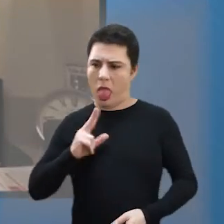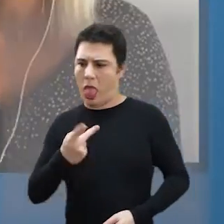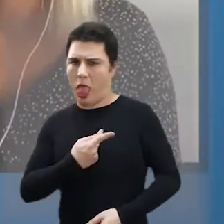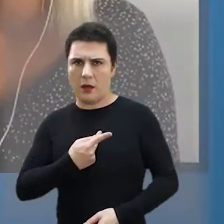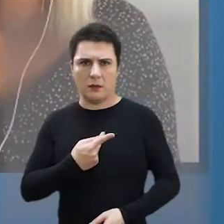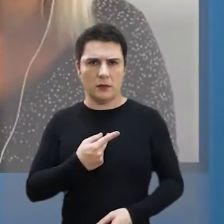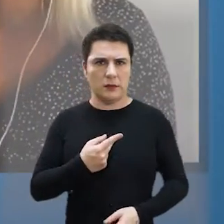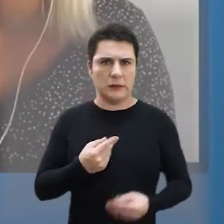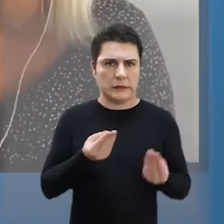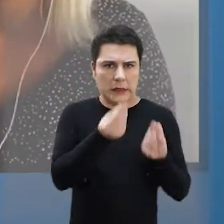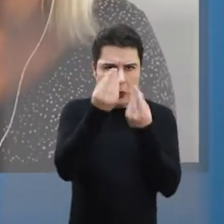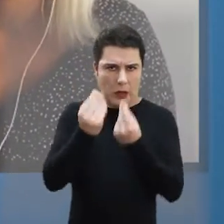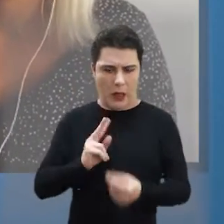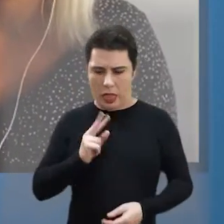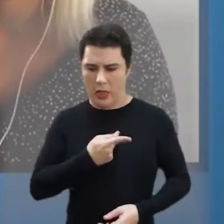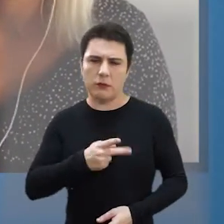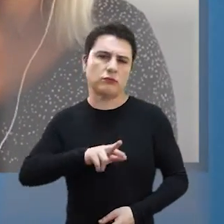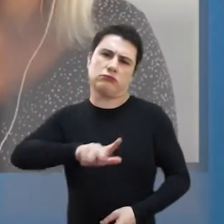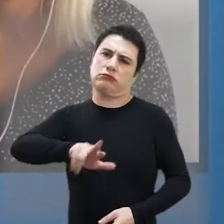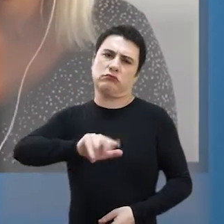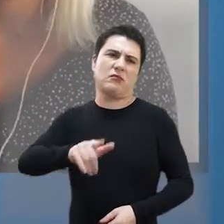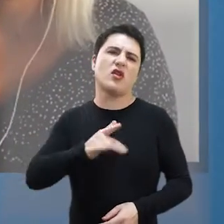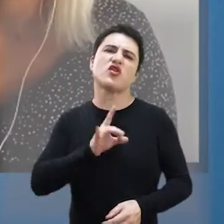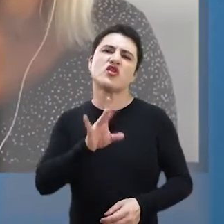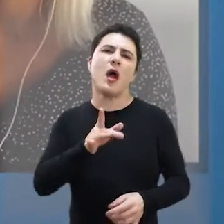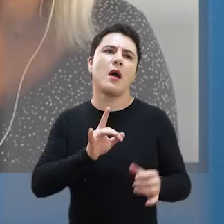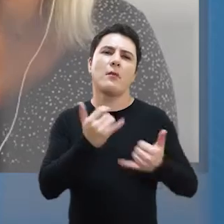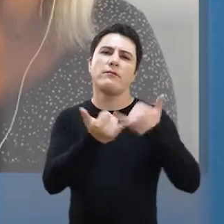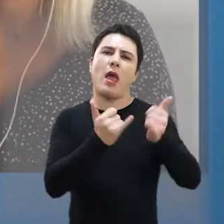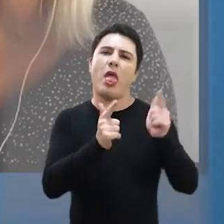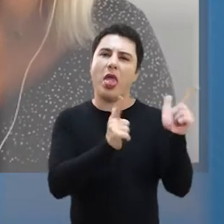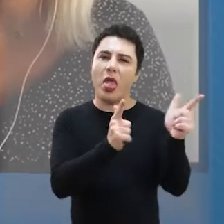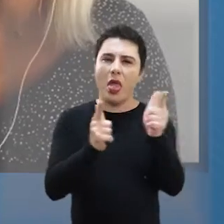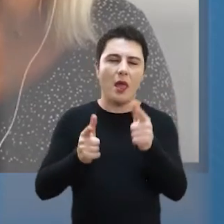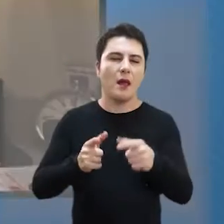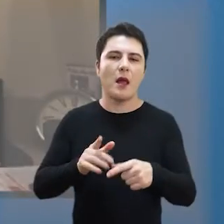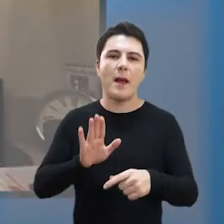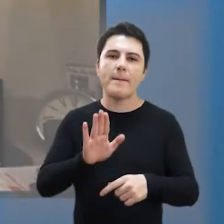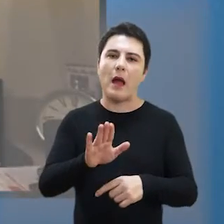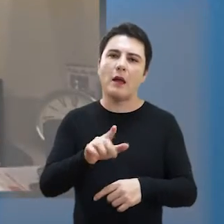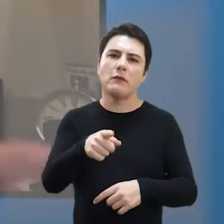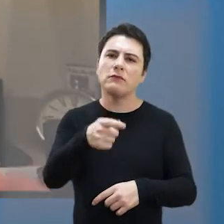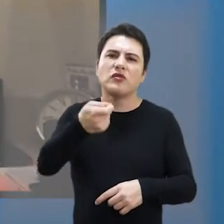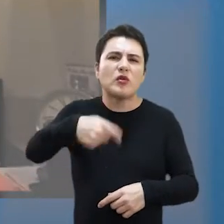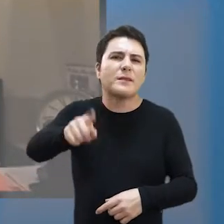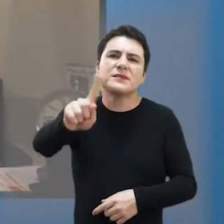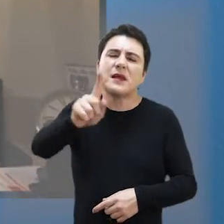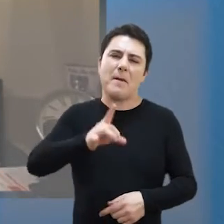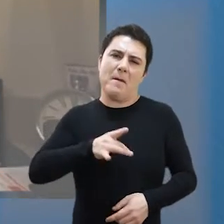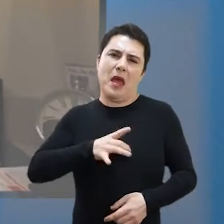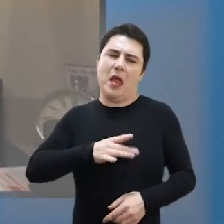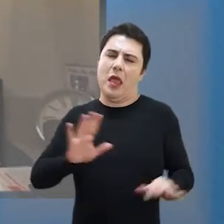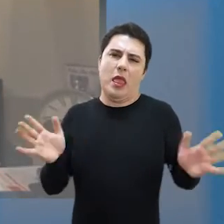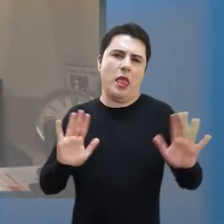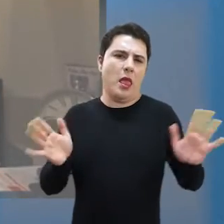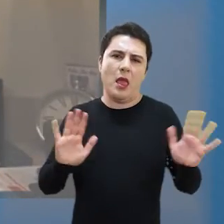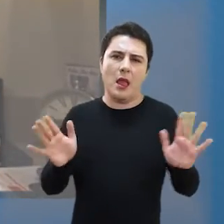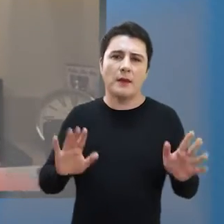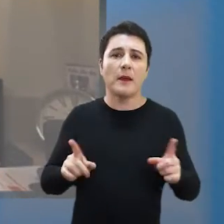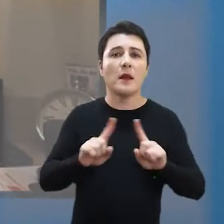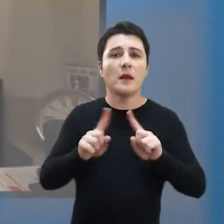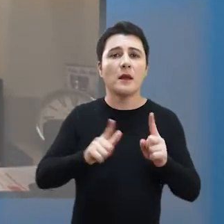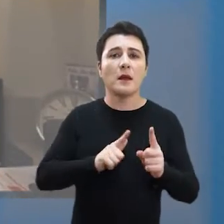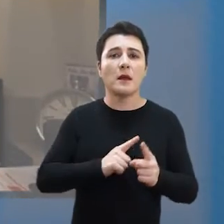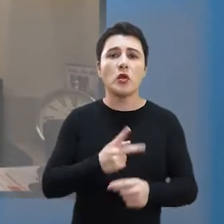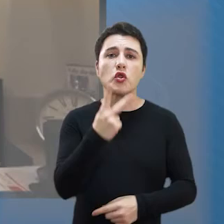de ninguém, é uma brincadeira, mas não muda a masculinidade de ninguém, então não precisa temer. Então, esses